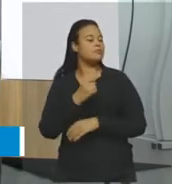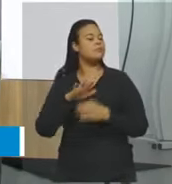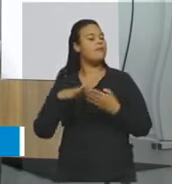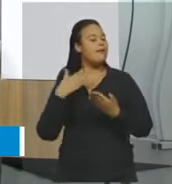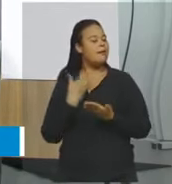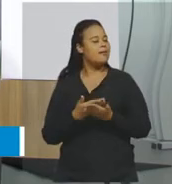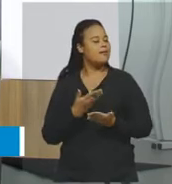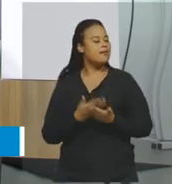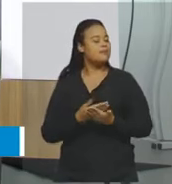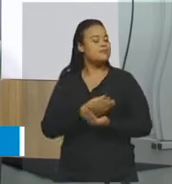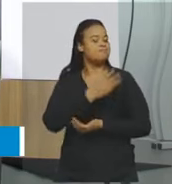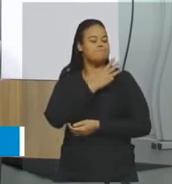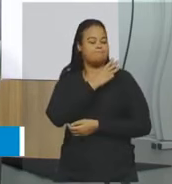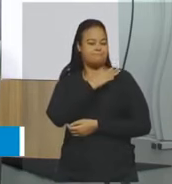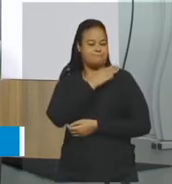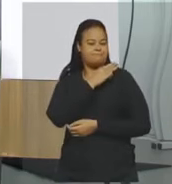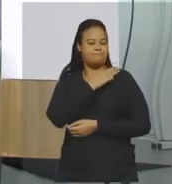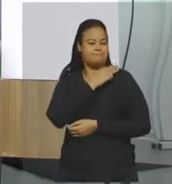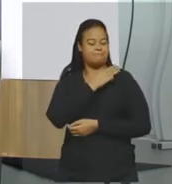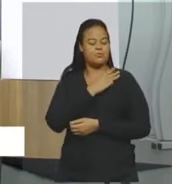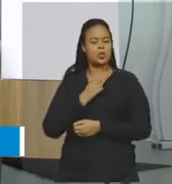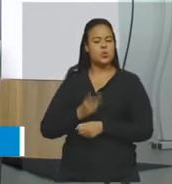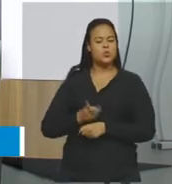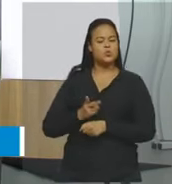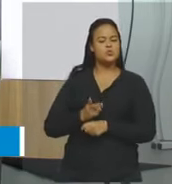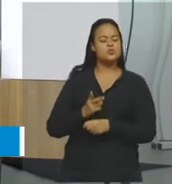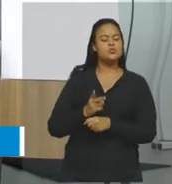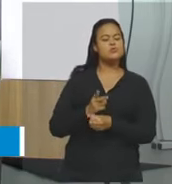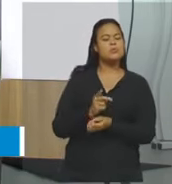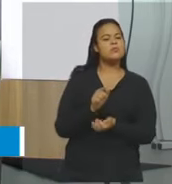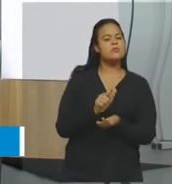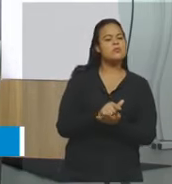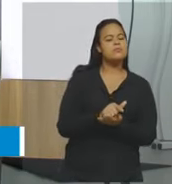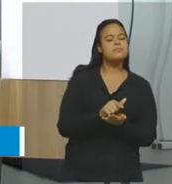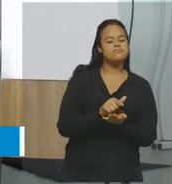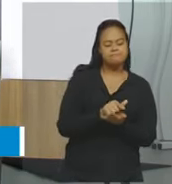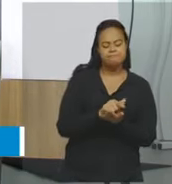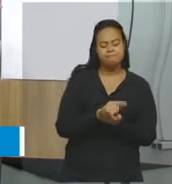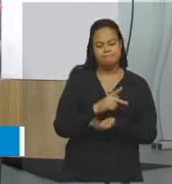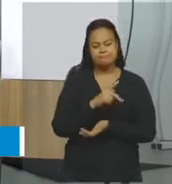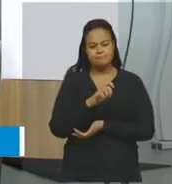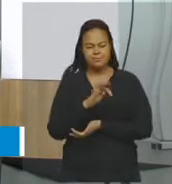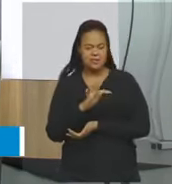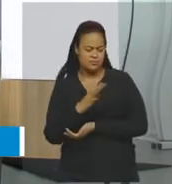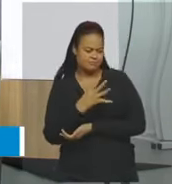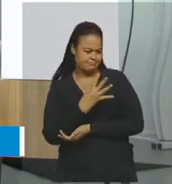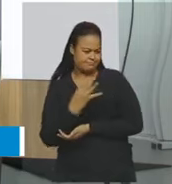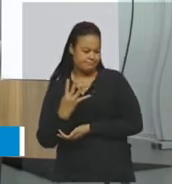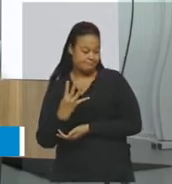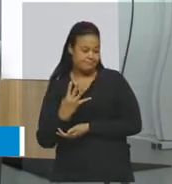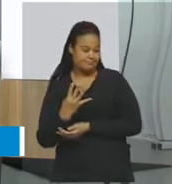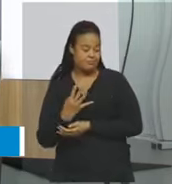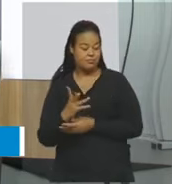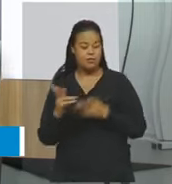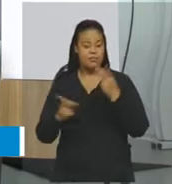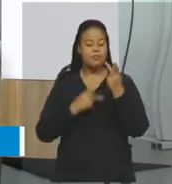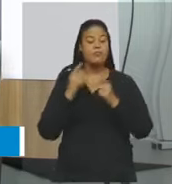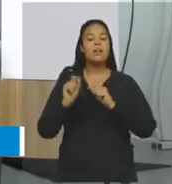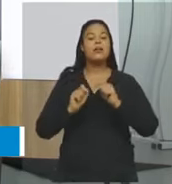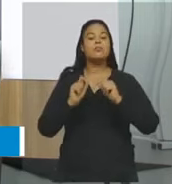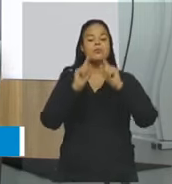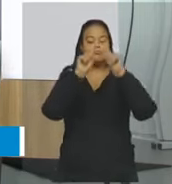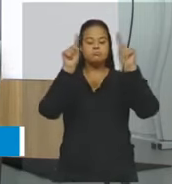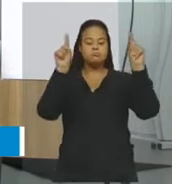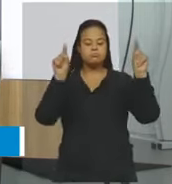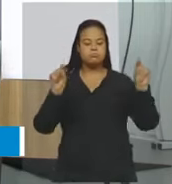médio. Continuando no ciclo 4, nossa segunda aula, nós vamos continuar falando de circuitos elétricos. Só